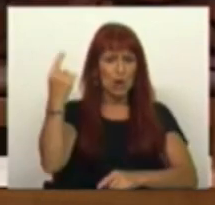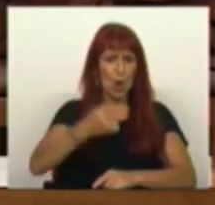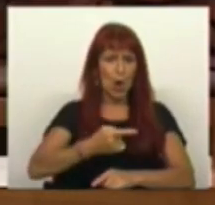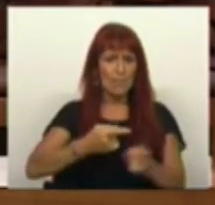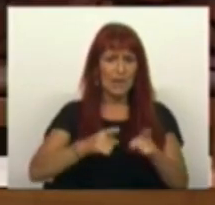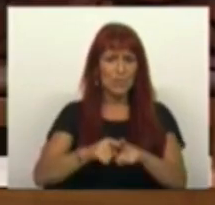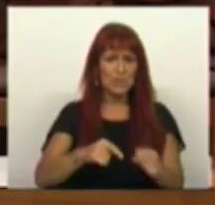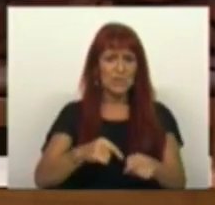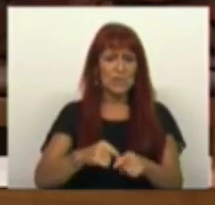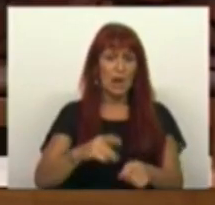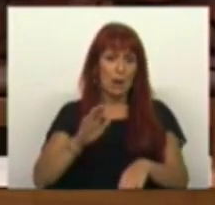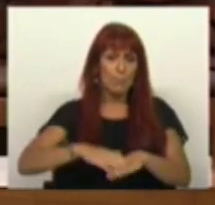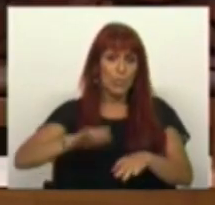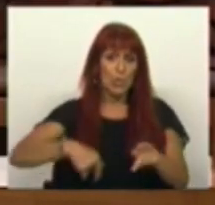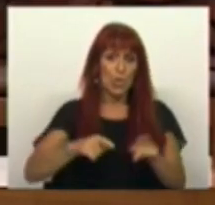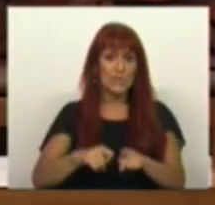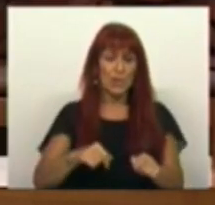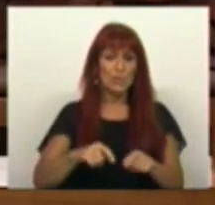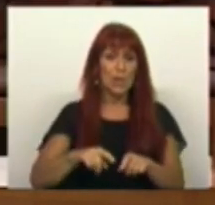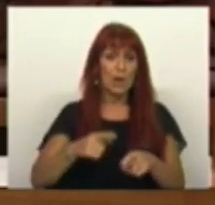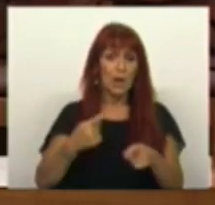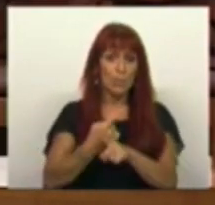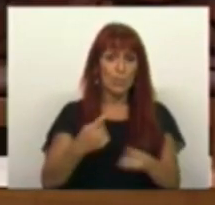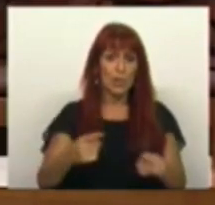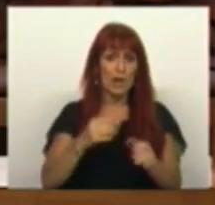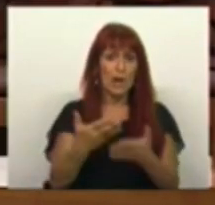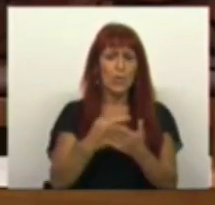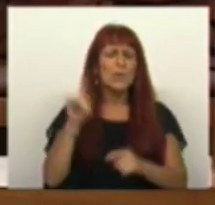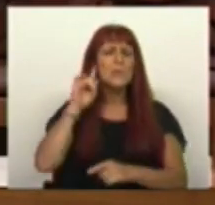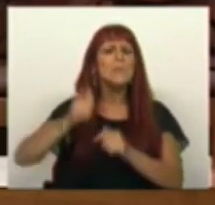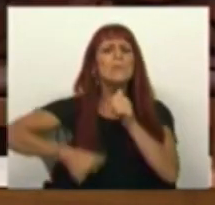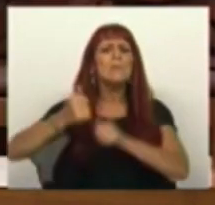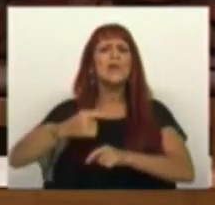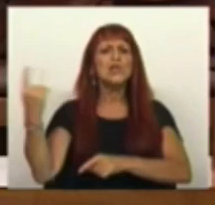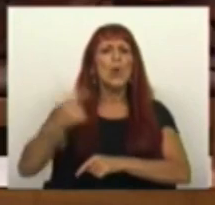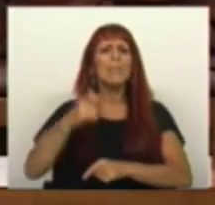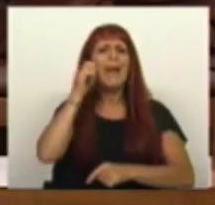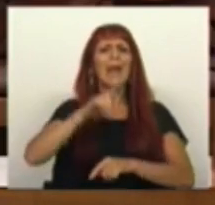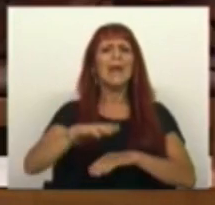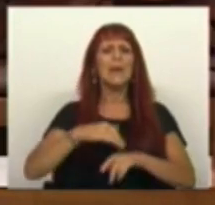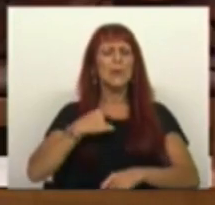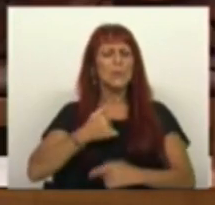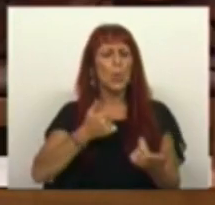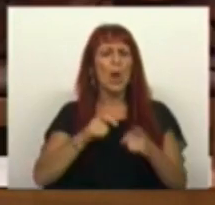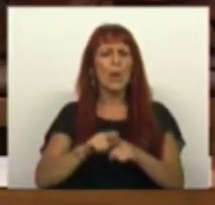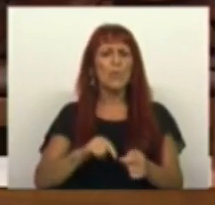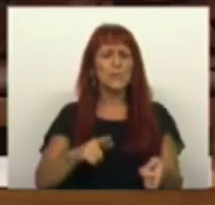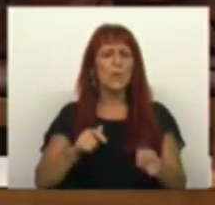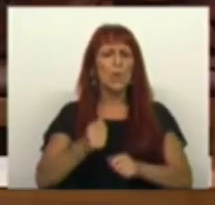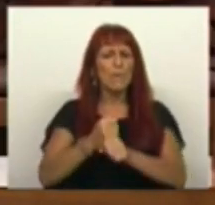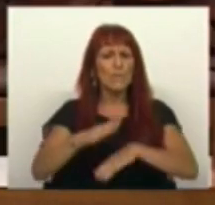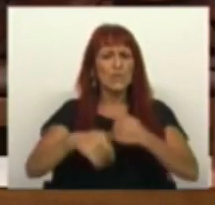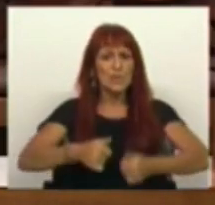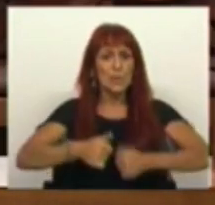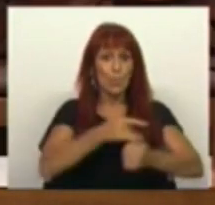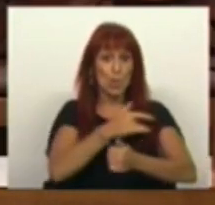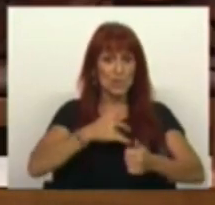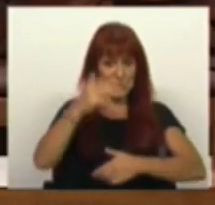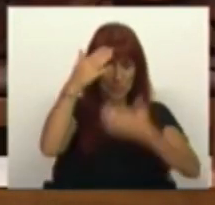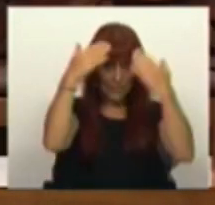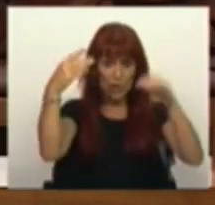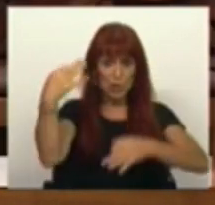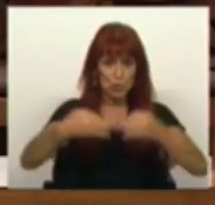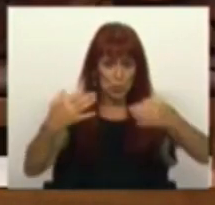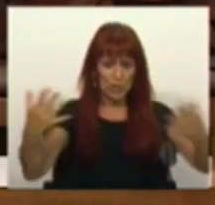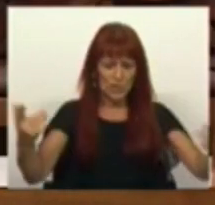obrigação motivada por motivos económicos. É, sobretudo, uma obrigação de quem preza o saudável funcionamento da democracia e da